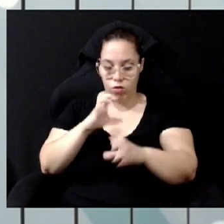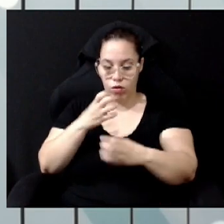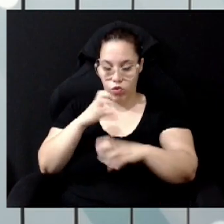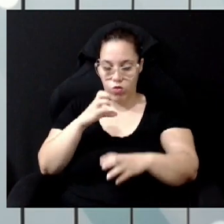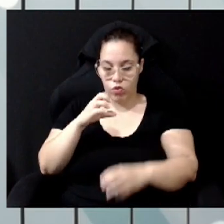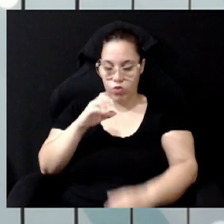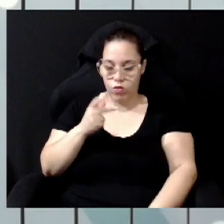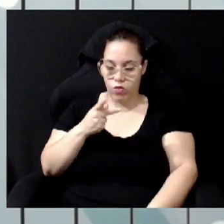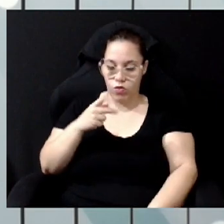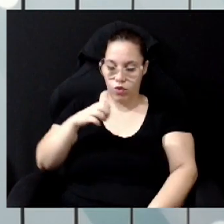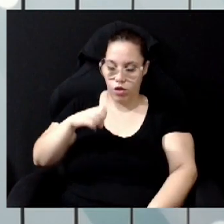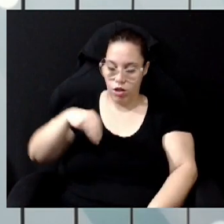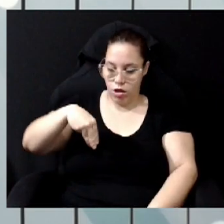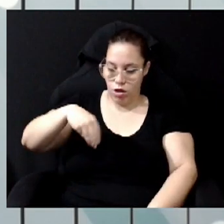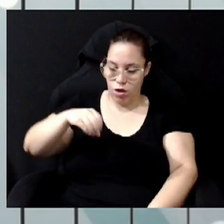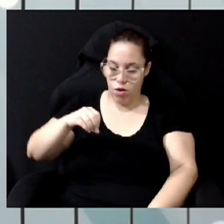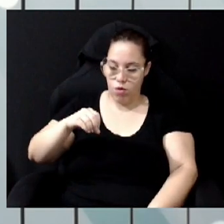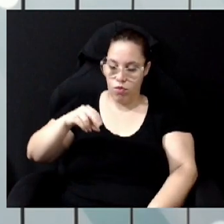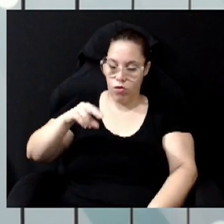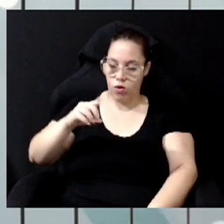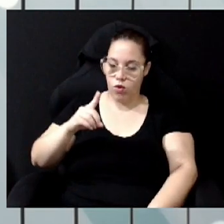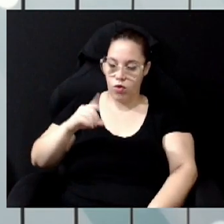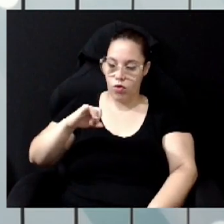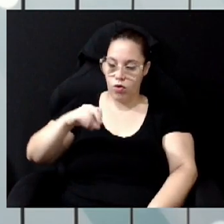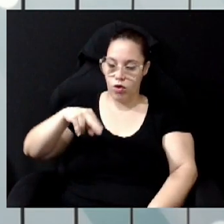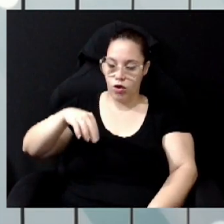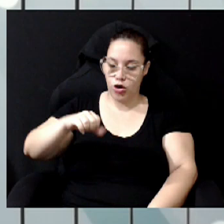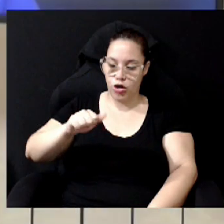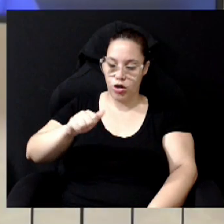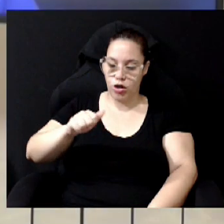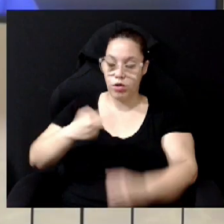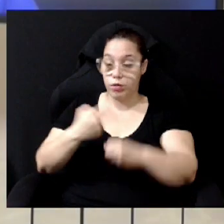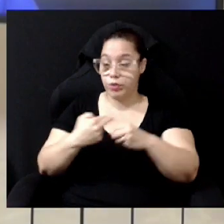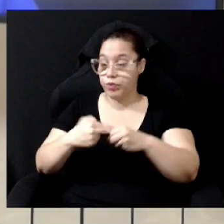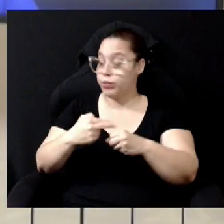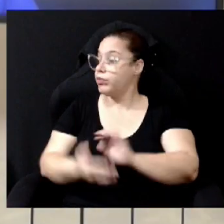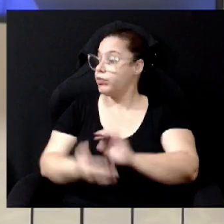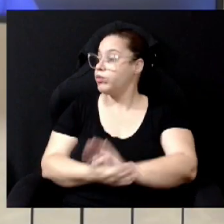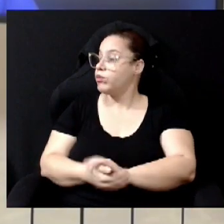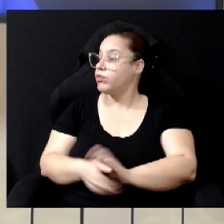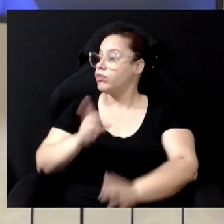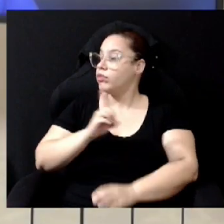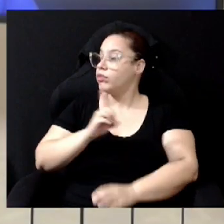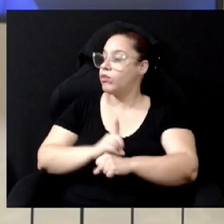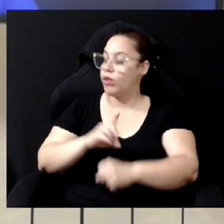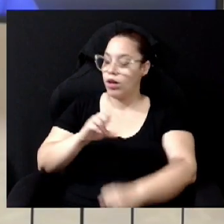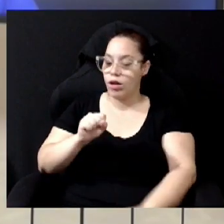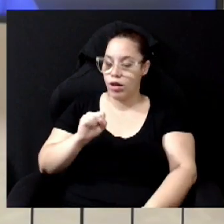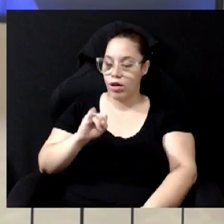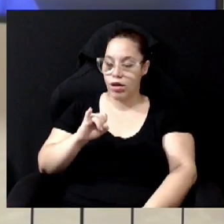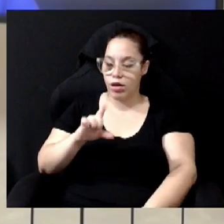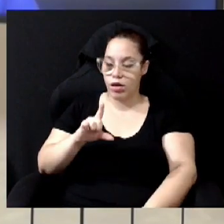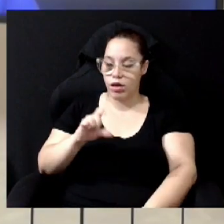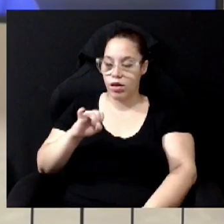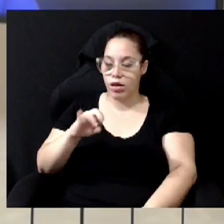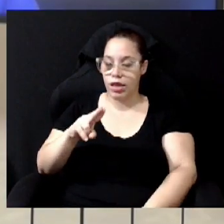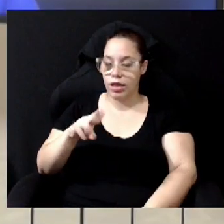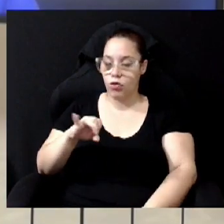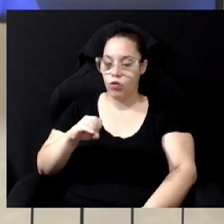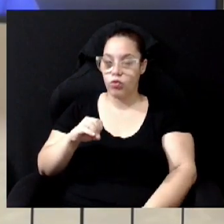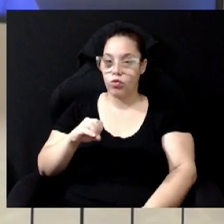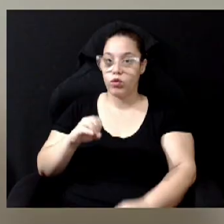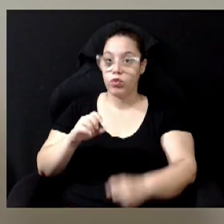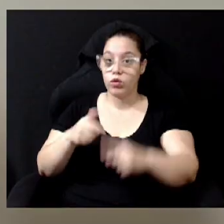Hemodinâmica do Hospital das Clínicas da Unicamp. Dr. Silvio, muito obrigada pela sua participação aqui no nosso